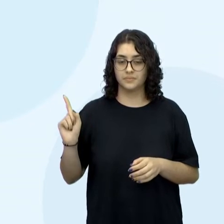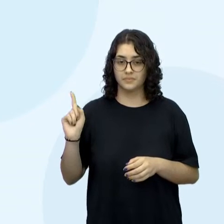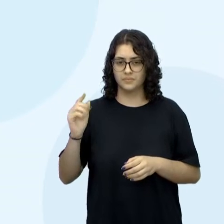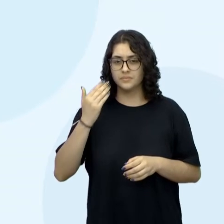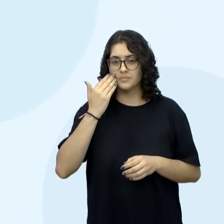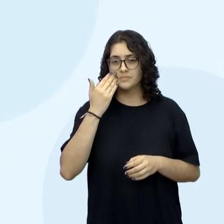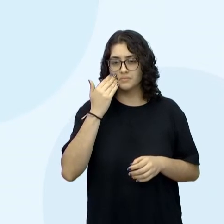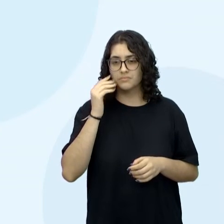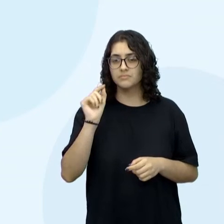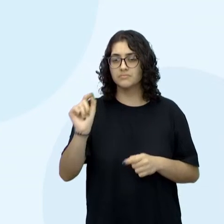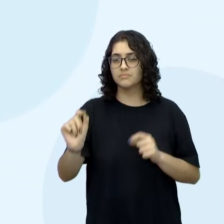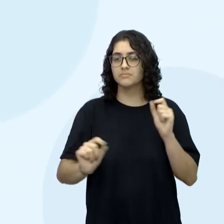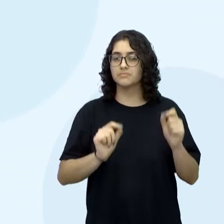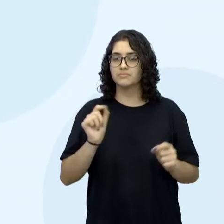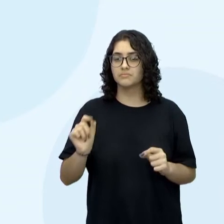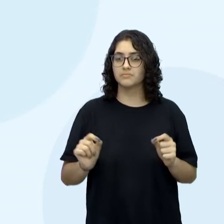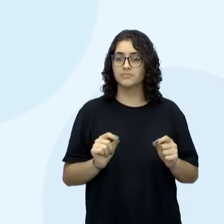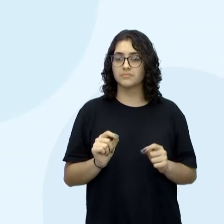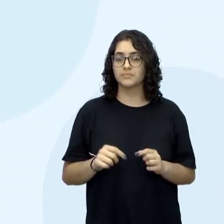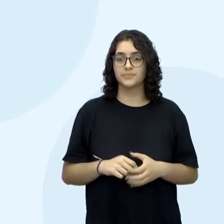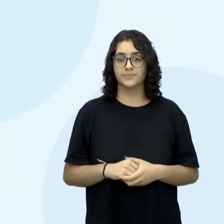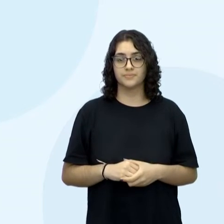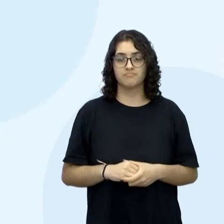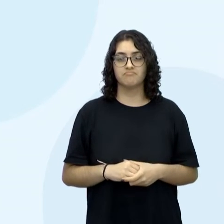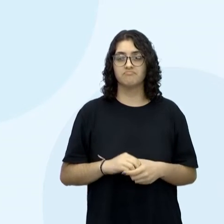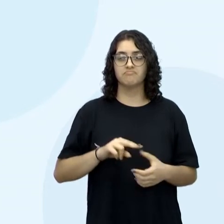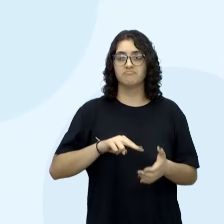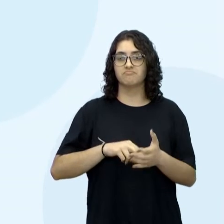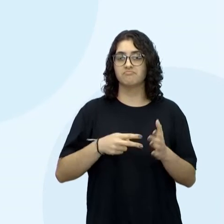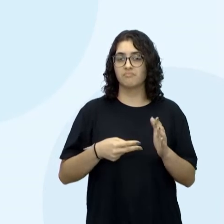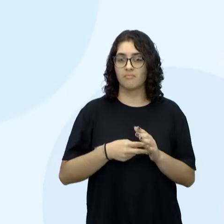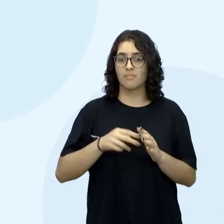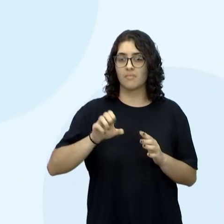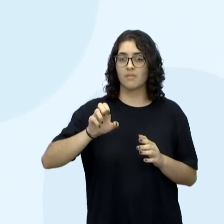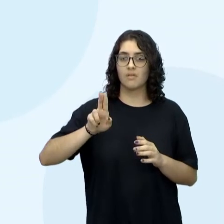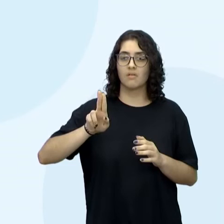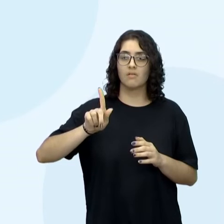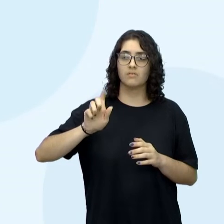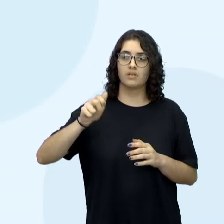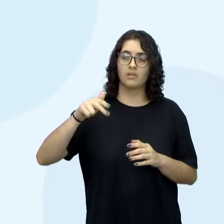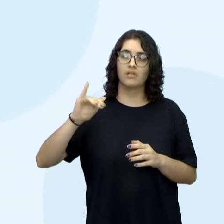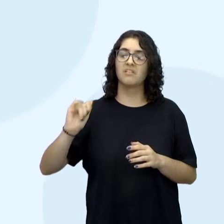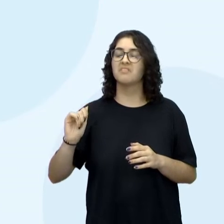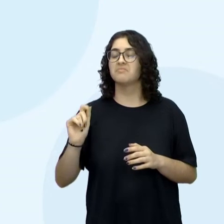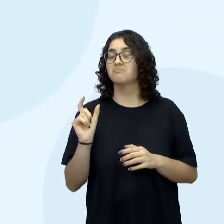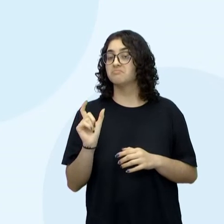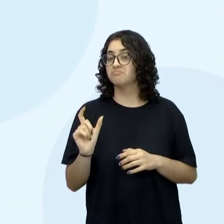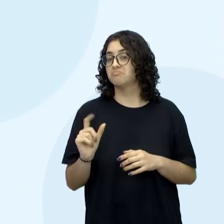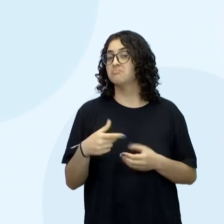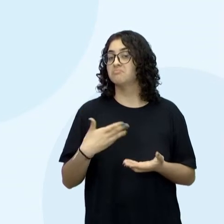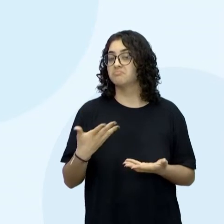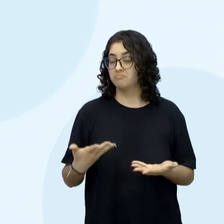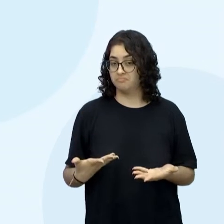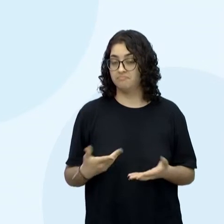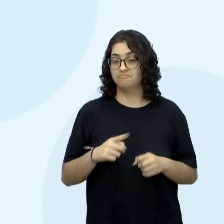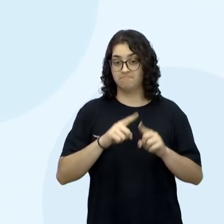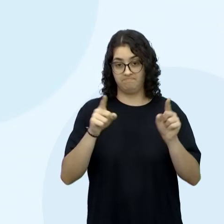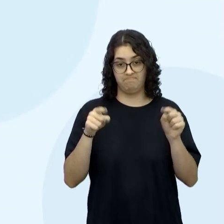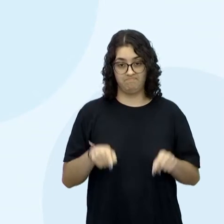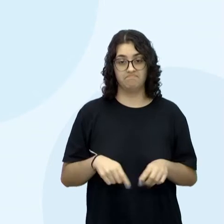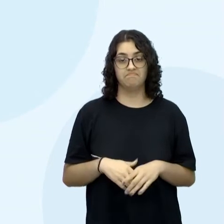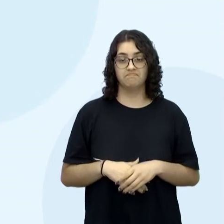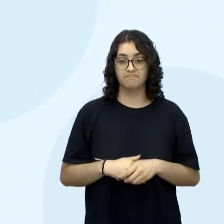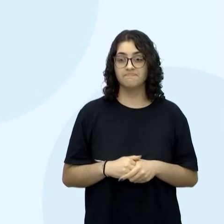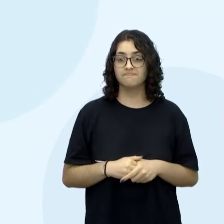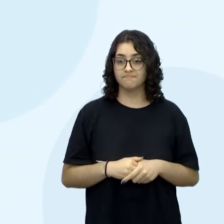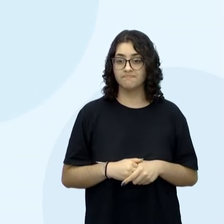vocês entenderem, é o que é eugenia, então, para dissertar um pouco a respeito, já que a gente falou de eugenia nessa aula